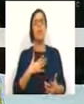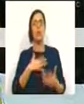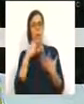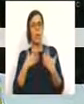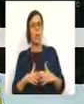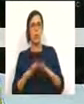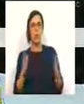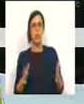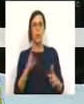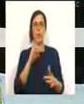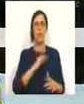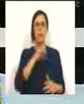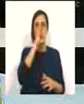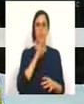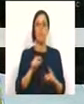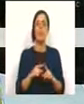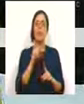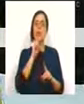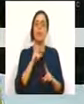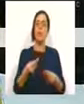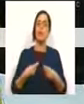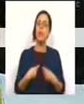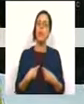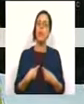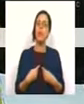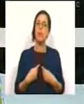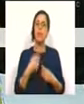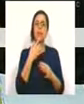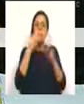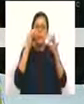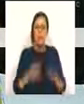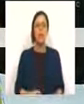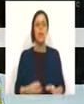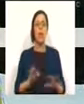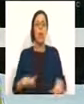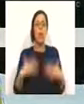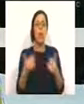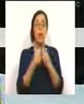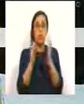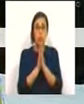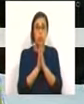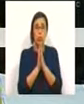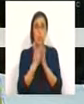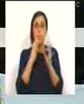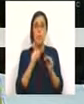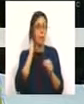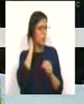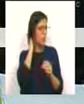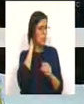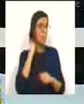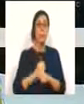equívocos assim o ministro se nos consegue precisar quando é que todos os